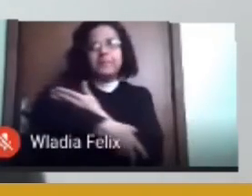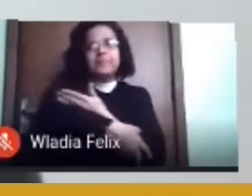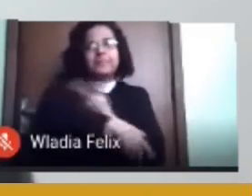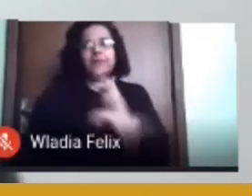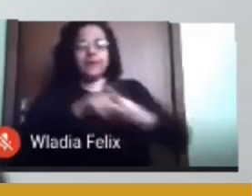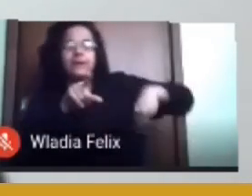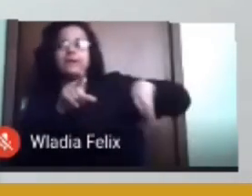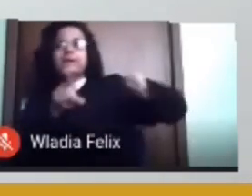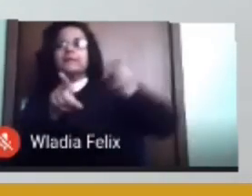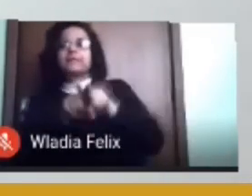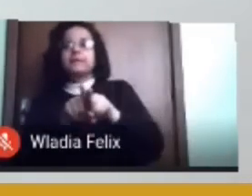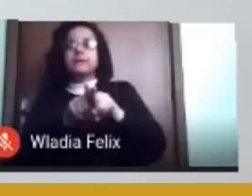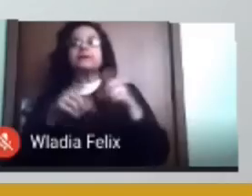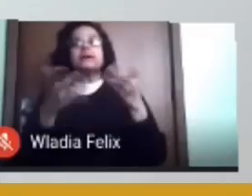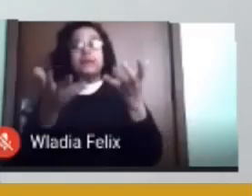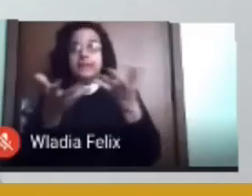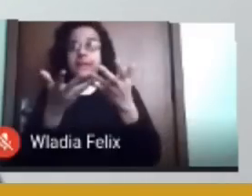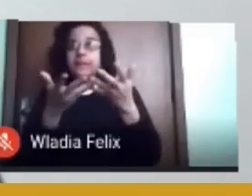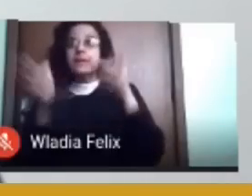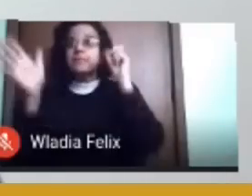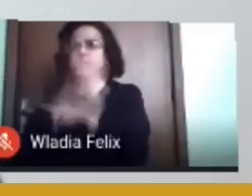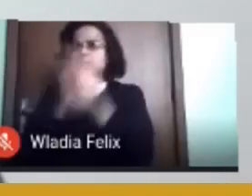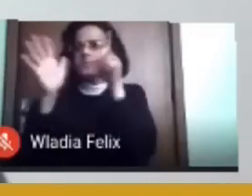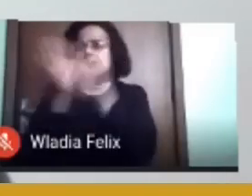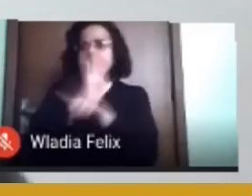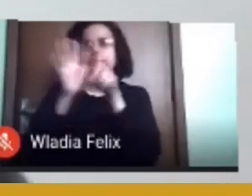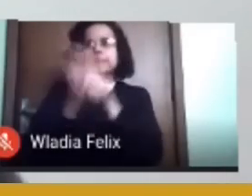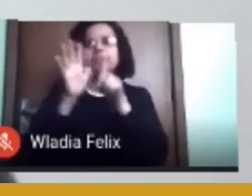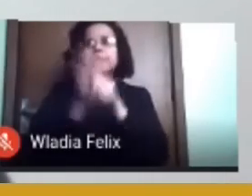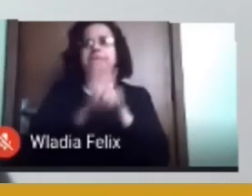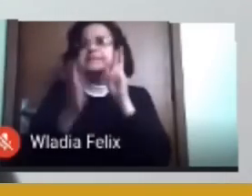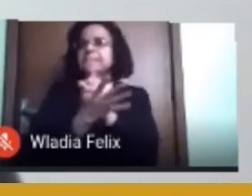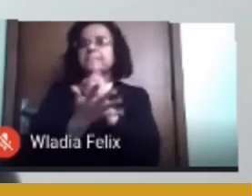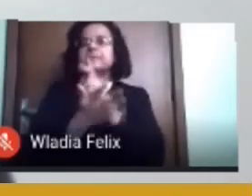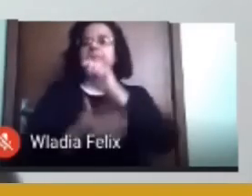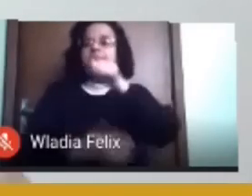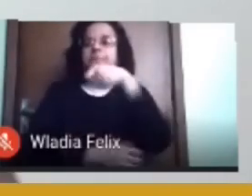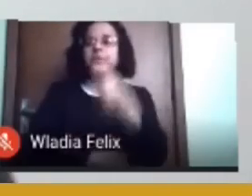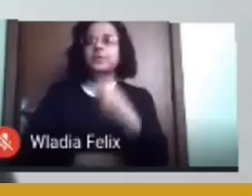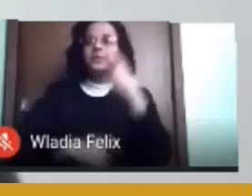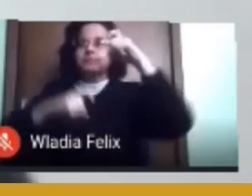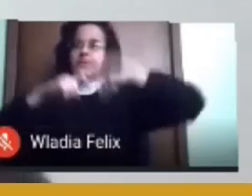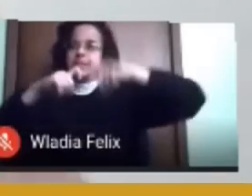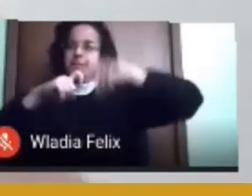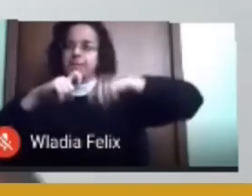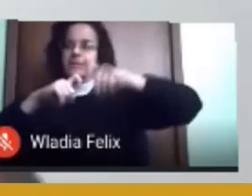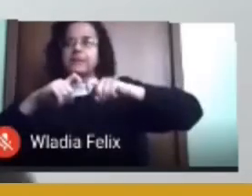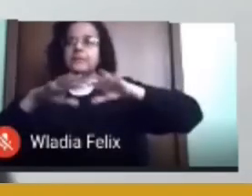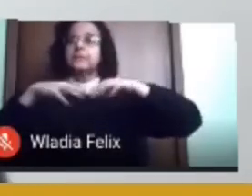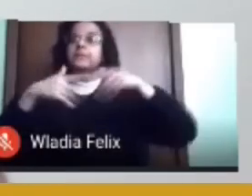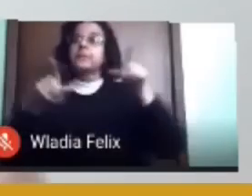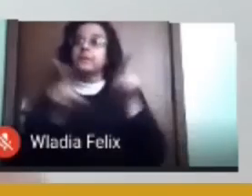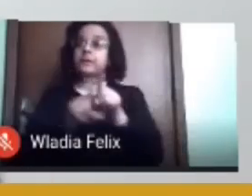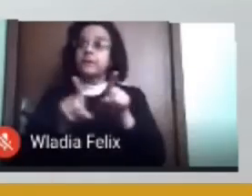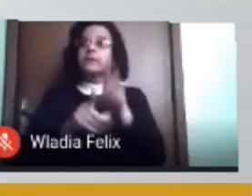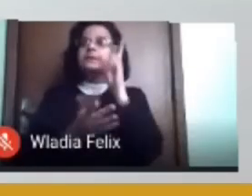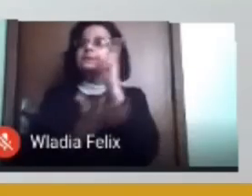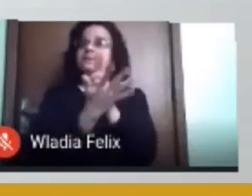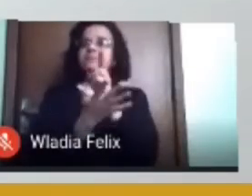falando da descoberta das genitais, mas aquela masturbação compulsiva, todos os dias, em vários